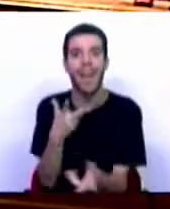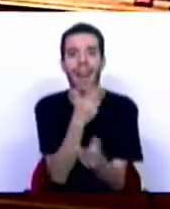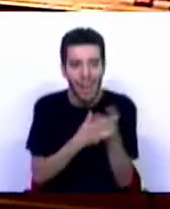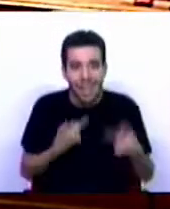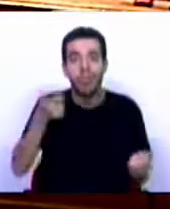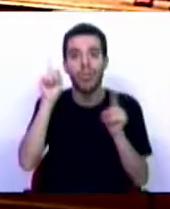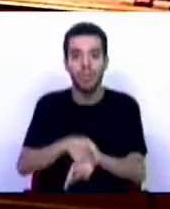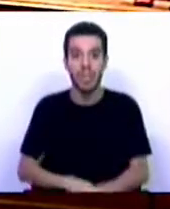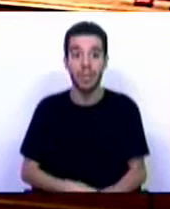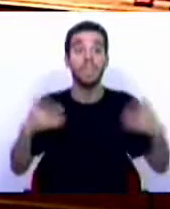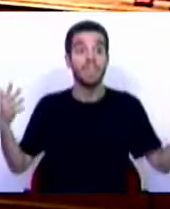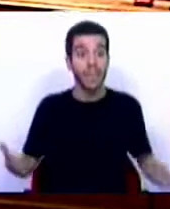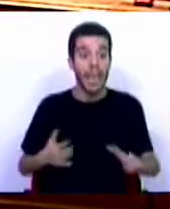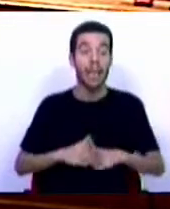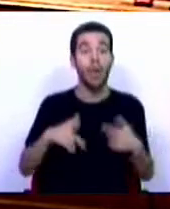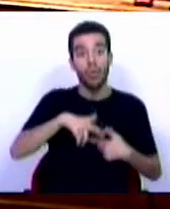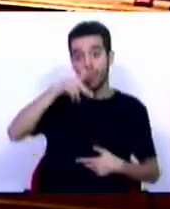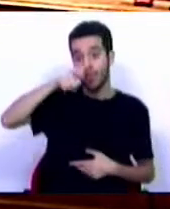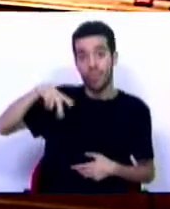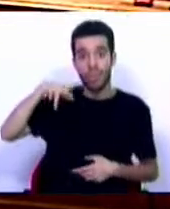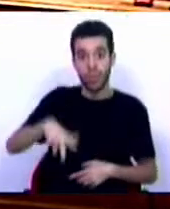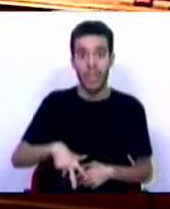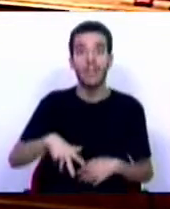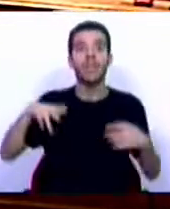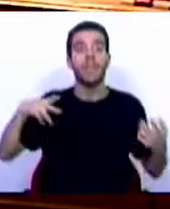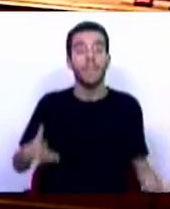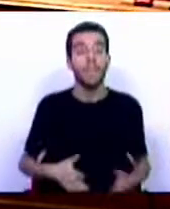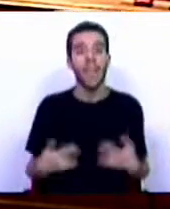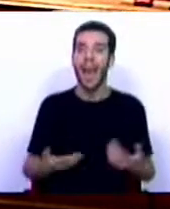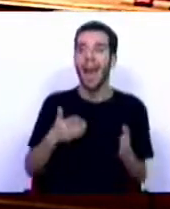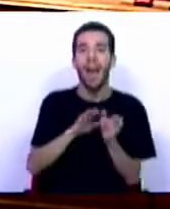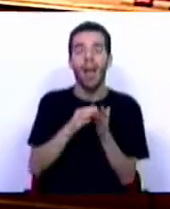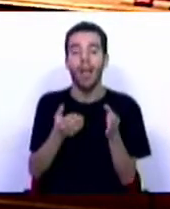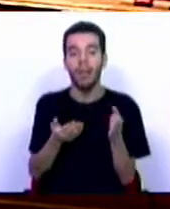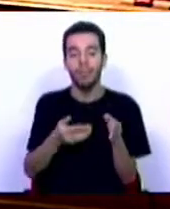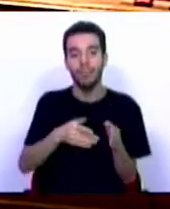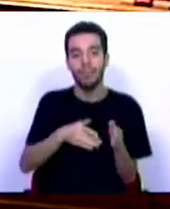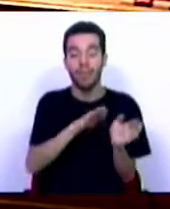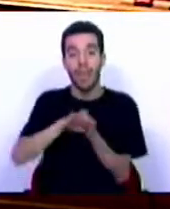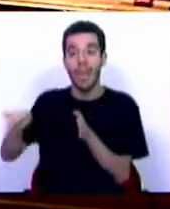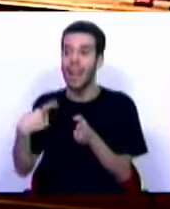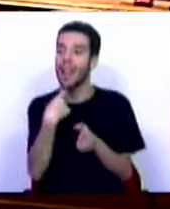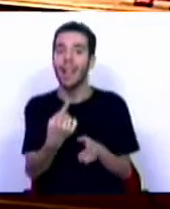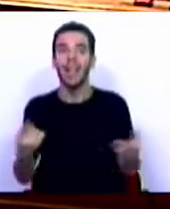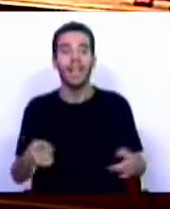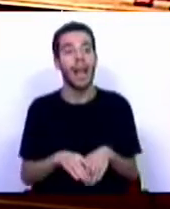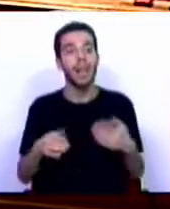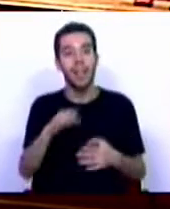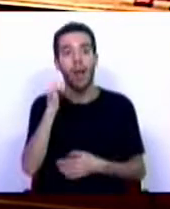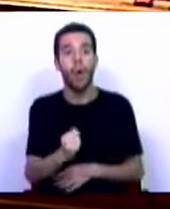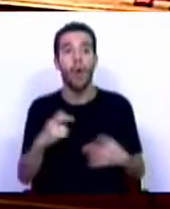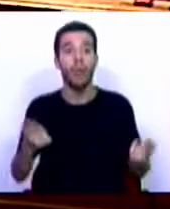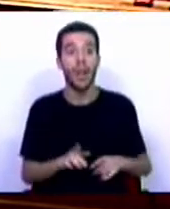sempre. Os portugueses já se habituaram a ouvir a direita a dizer uma coisa quando está na oposição e a fazer